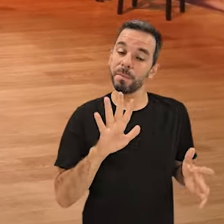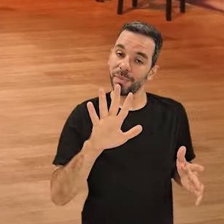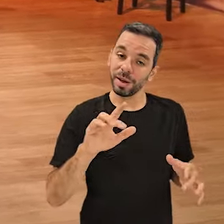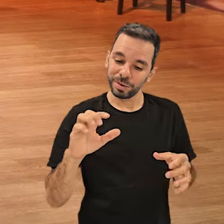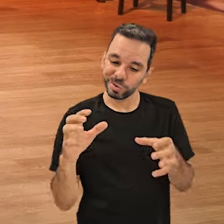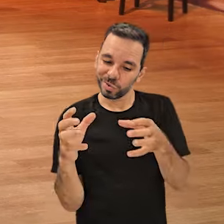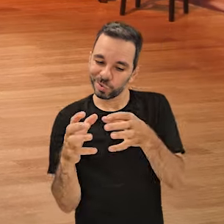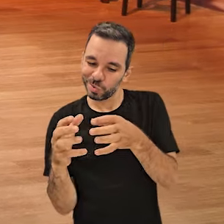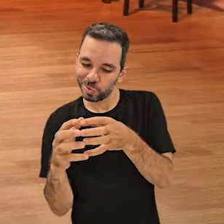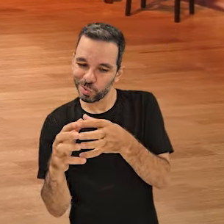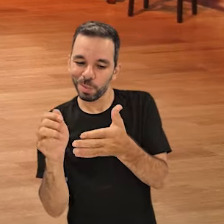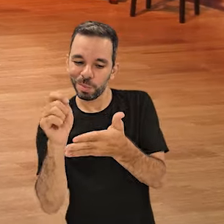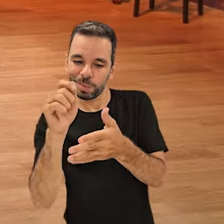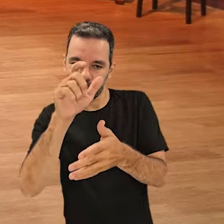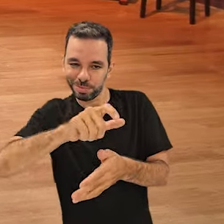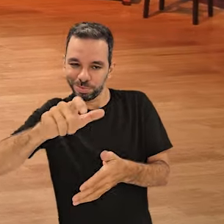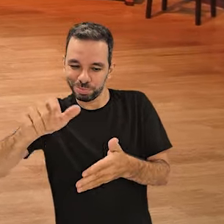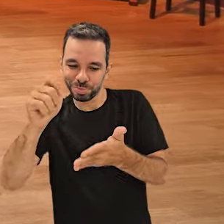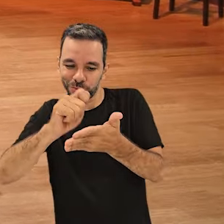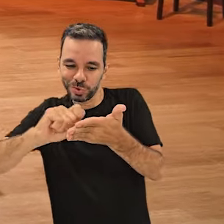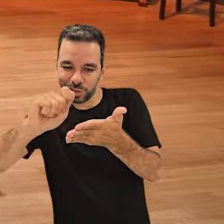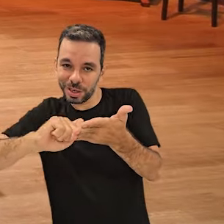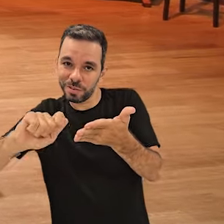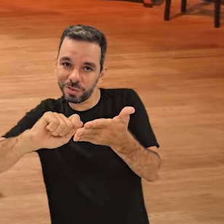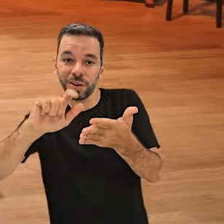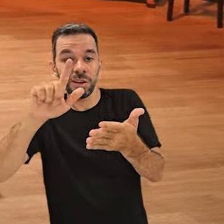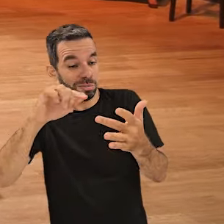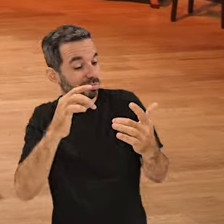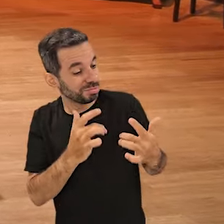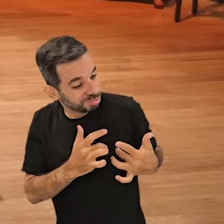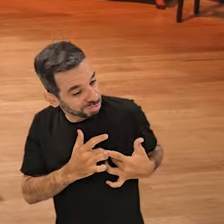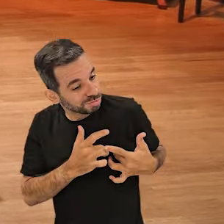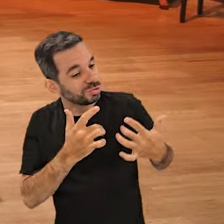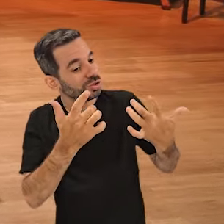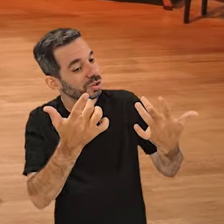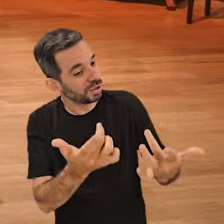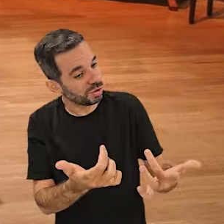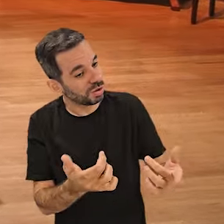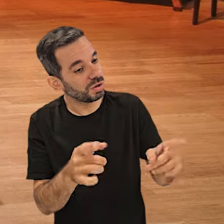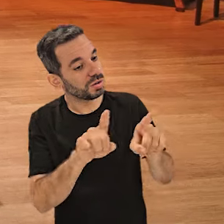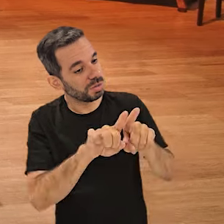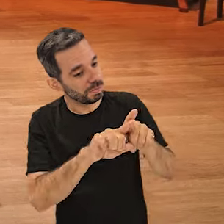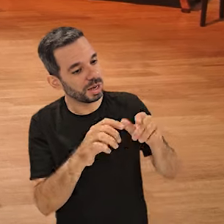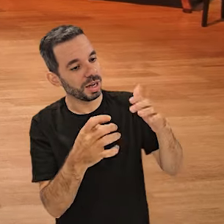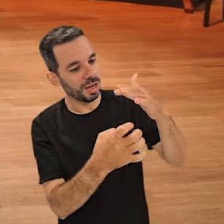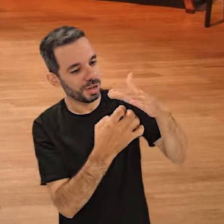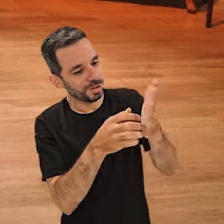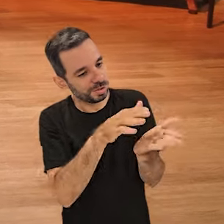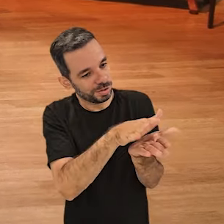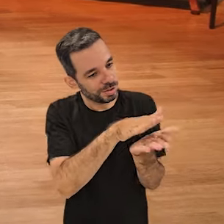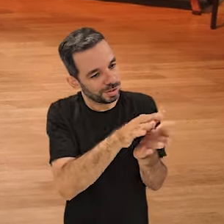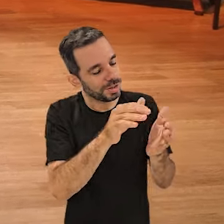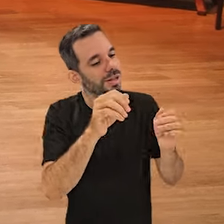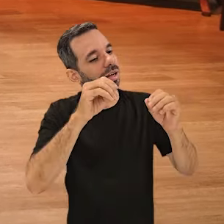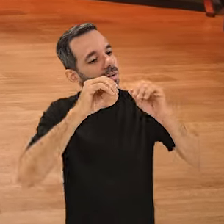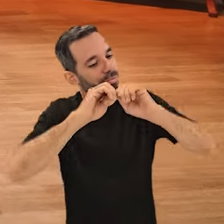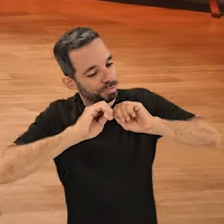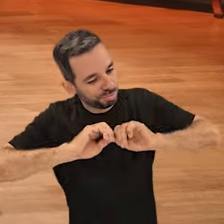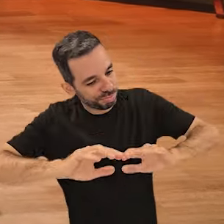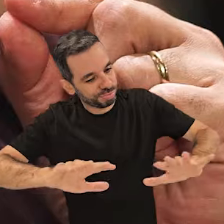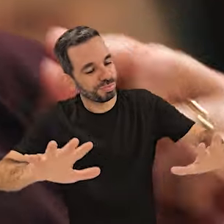coletânea permite que a generosidade extrapole, permite que a editora amplie, permite